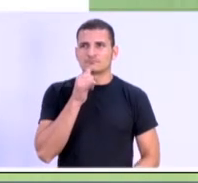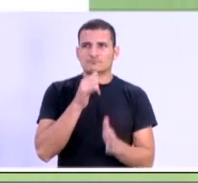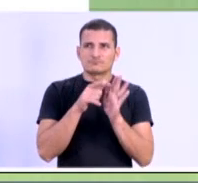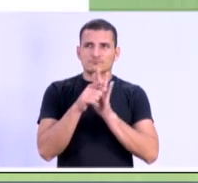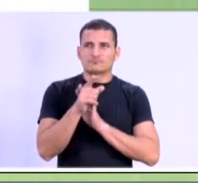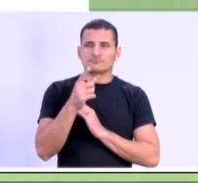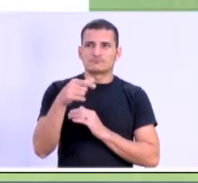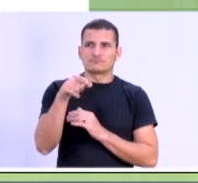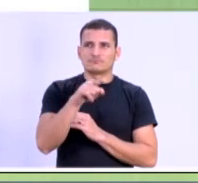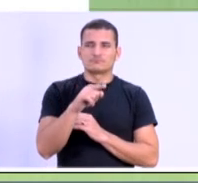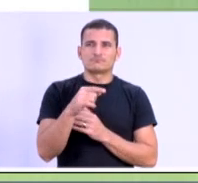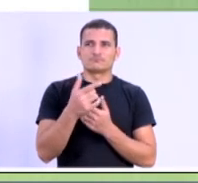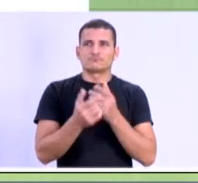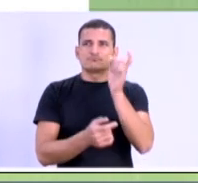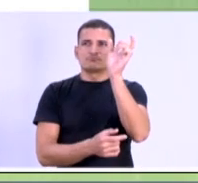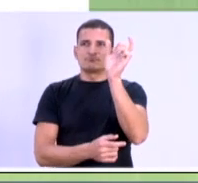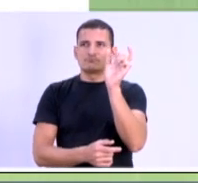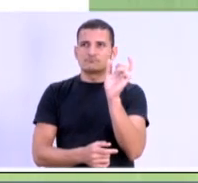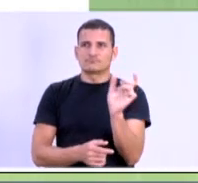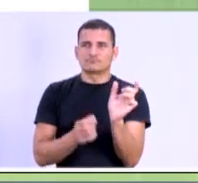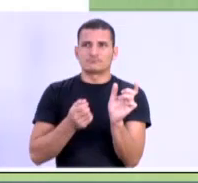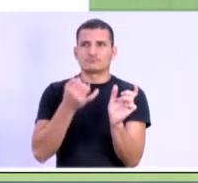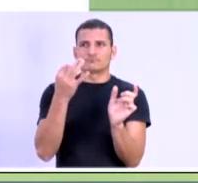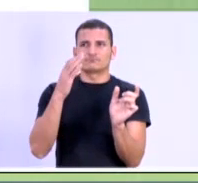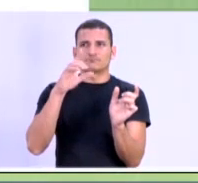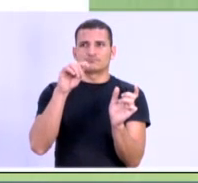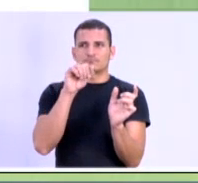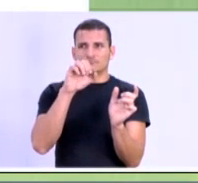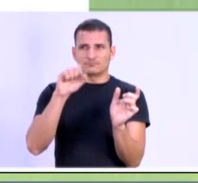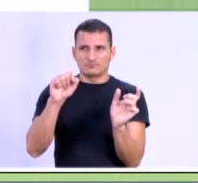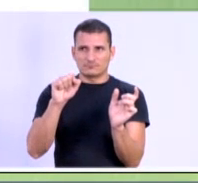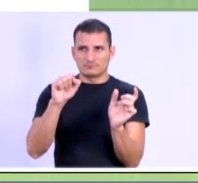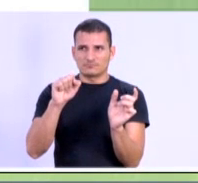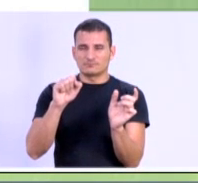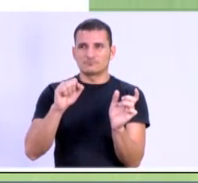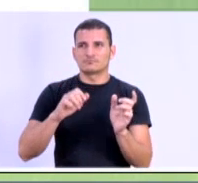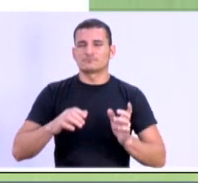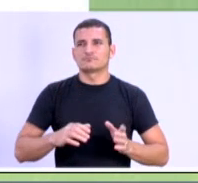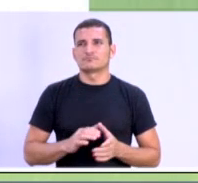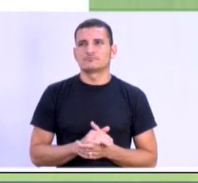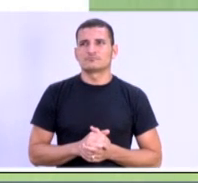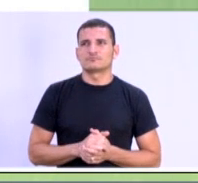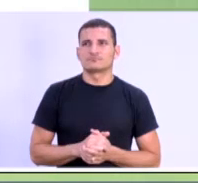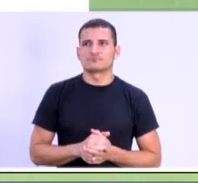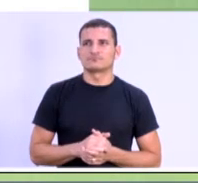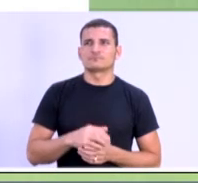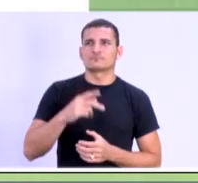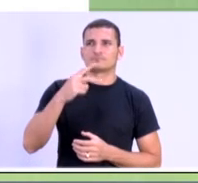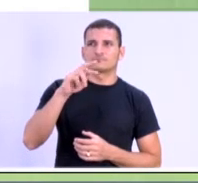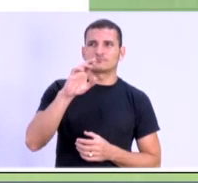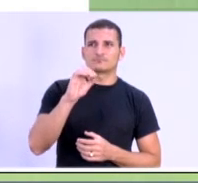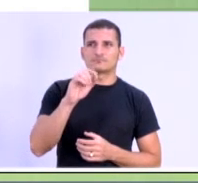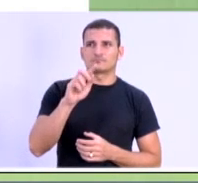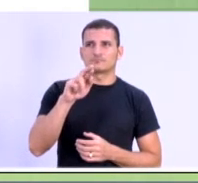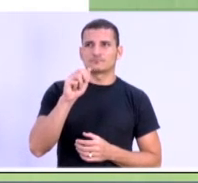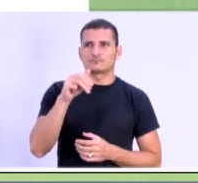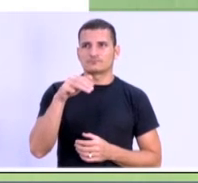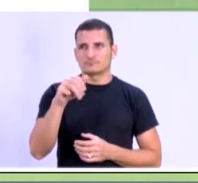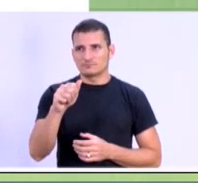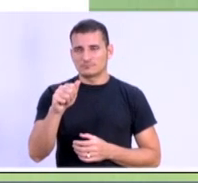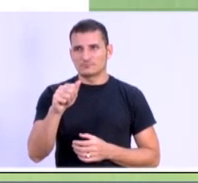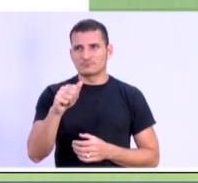classes foram definidas nesse código aqui, vamos definir quantas classes nós temos definido. Nós temos a classe programa, nós temos a